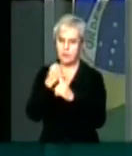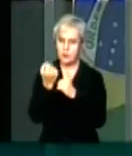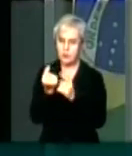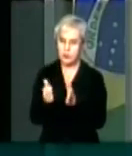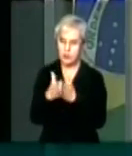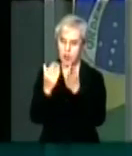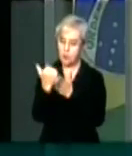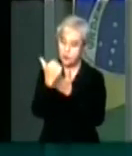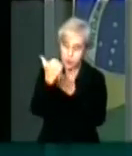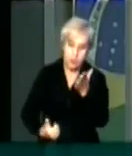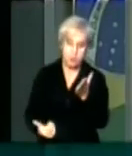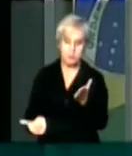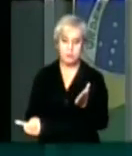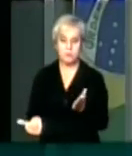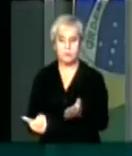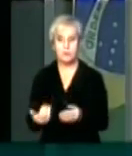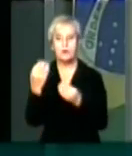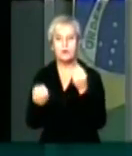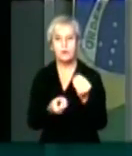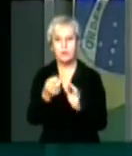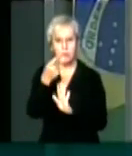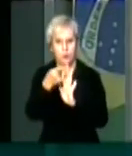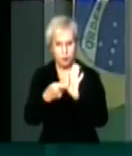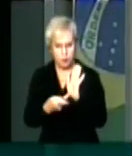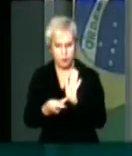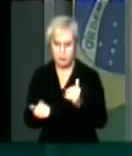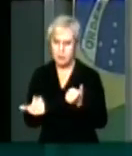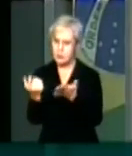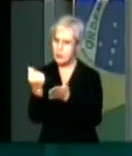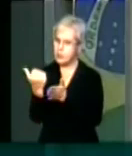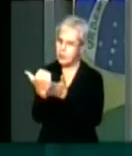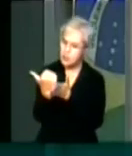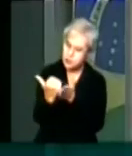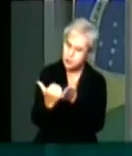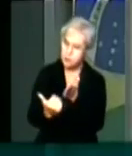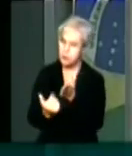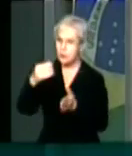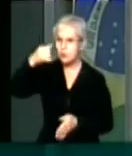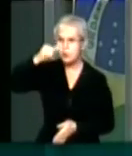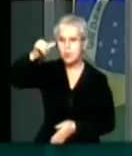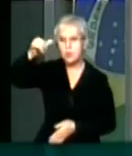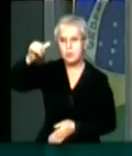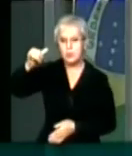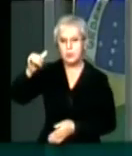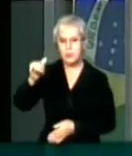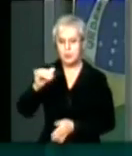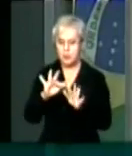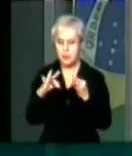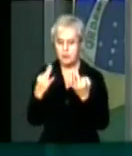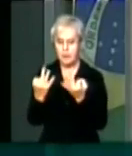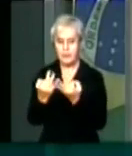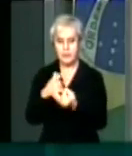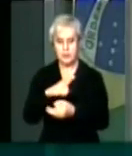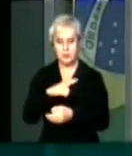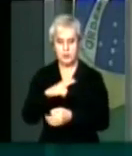Renda. Nós estamos falando, senhor presidente, de um programa que concede desconto na conta de luz das famílias com